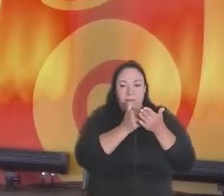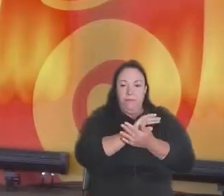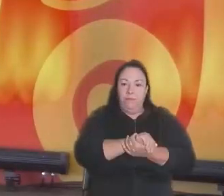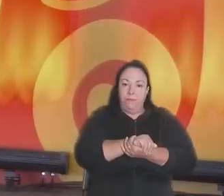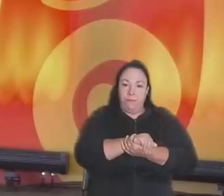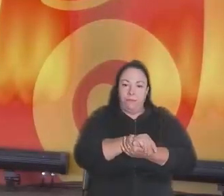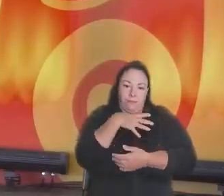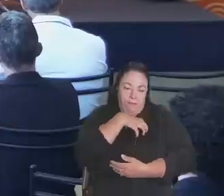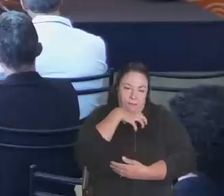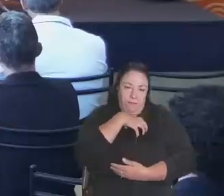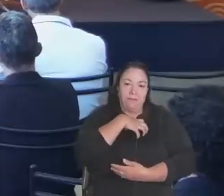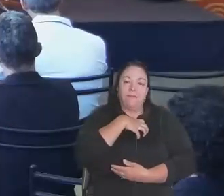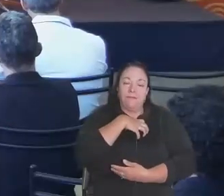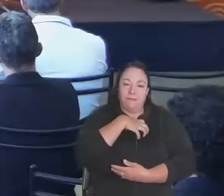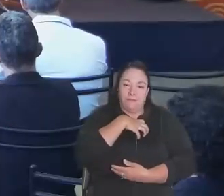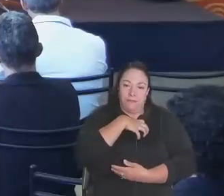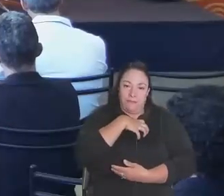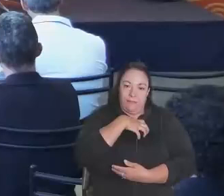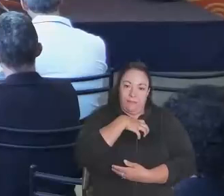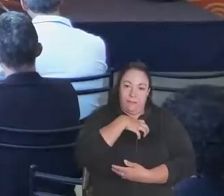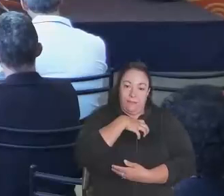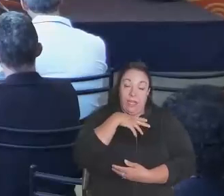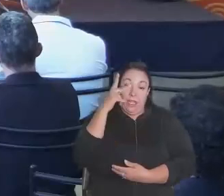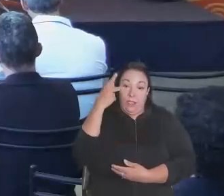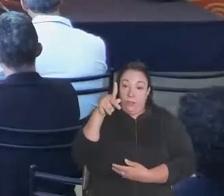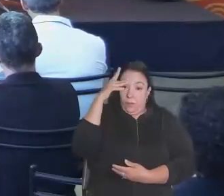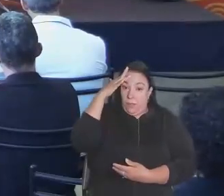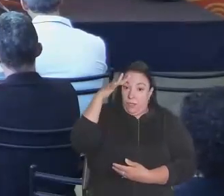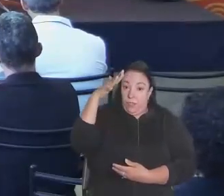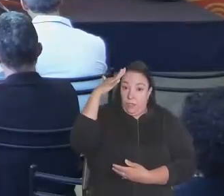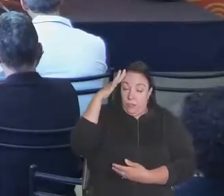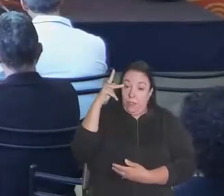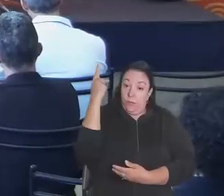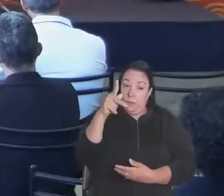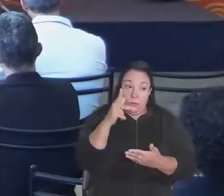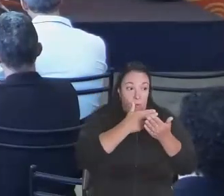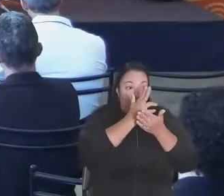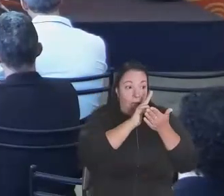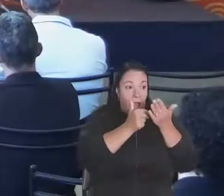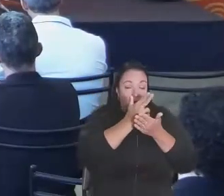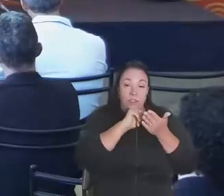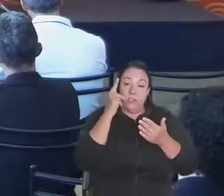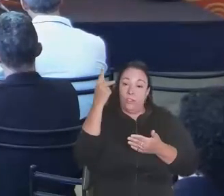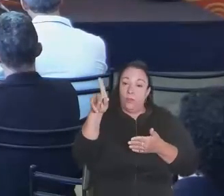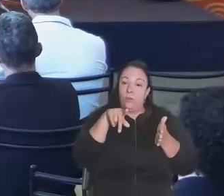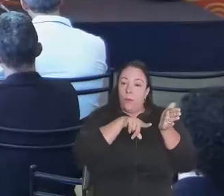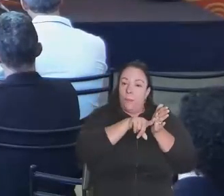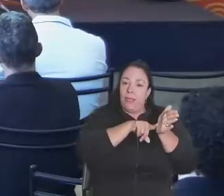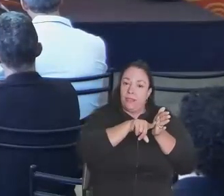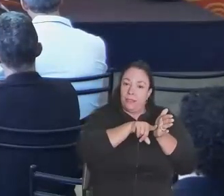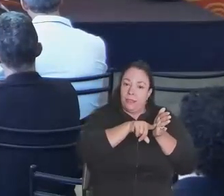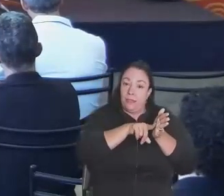Senti isso, que era a sua imaginação, sua arte e a sua pesquisa. Mas,